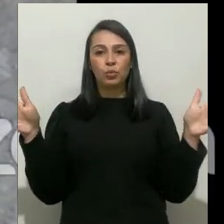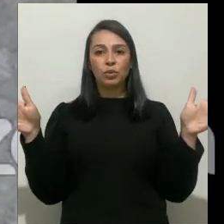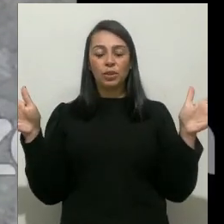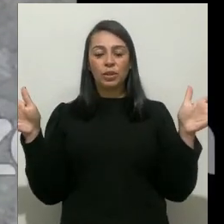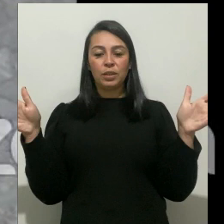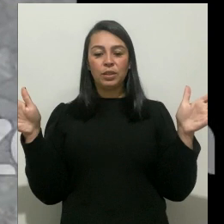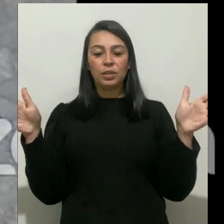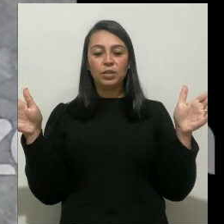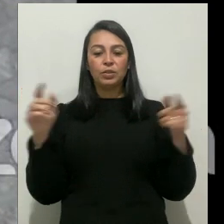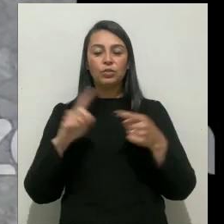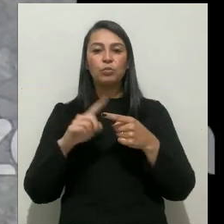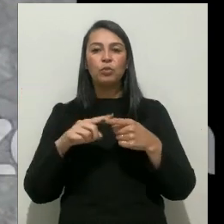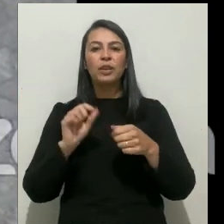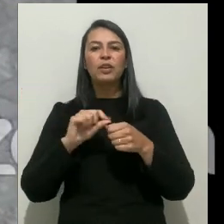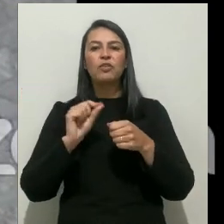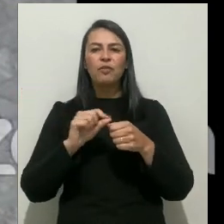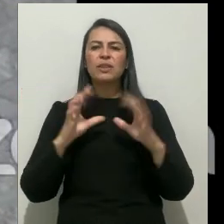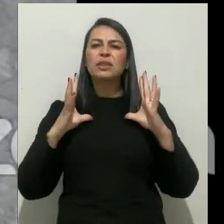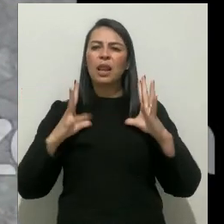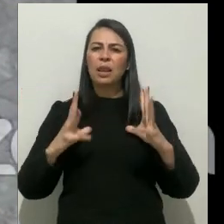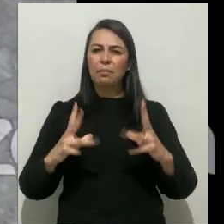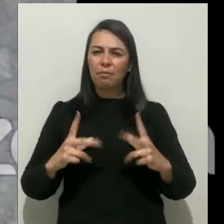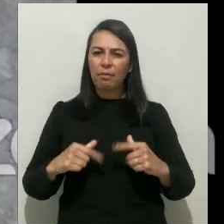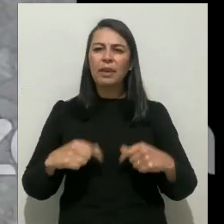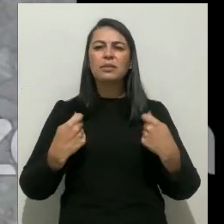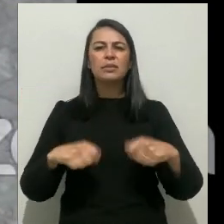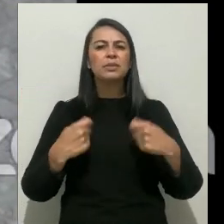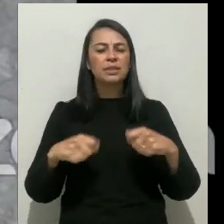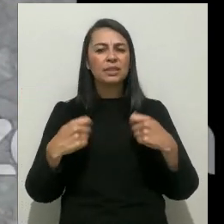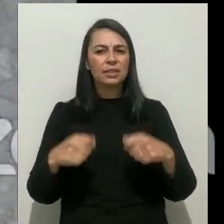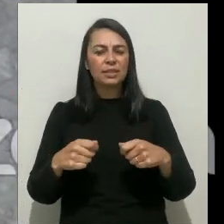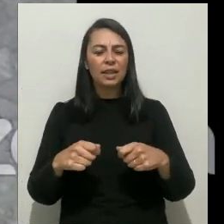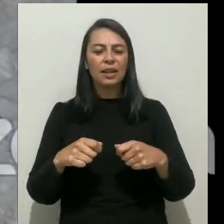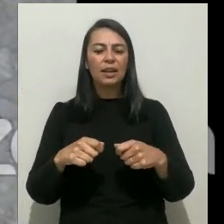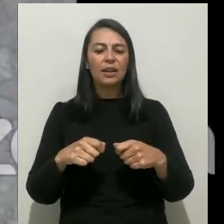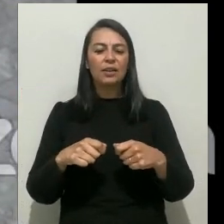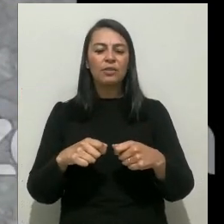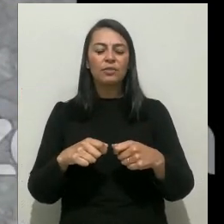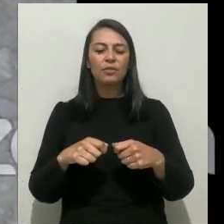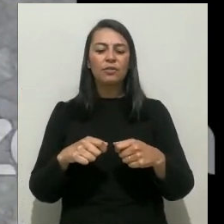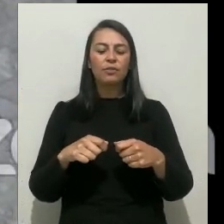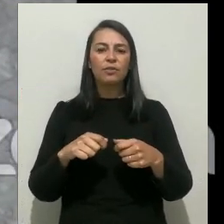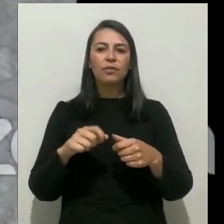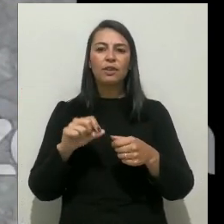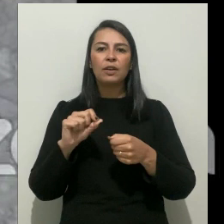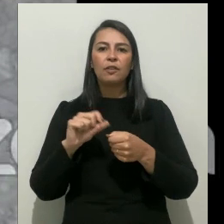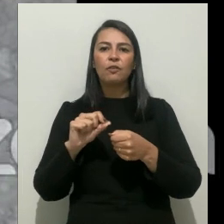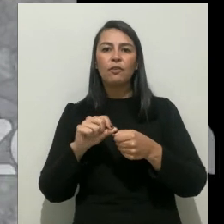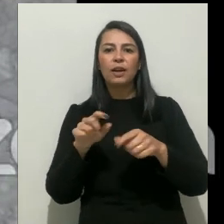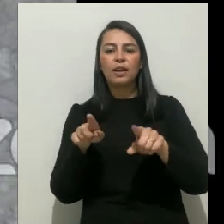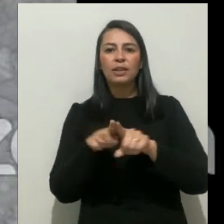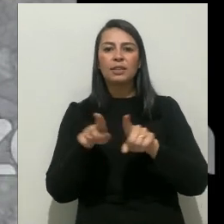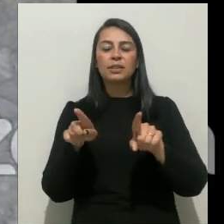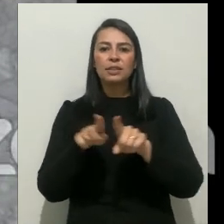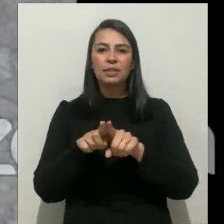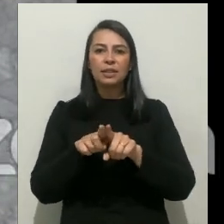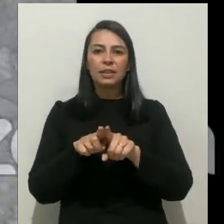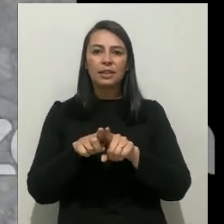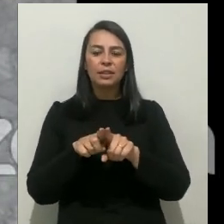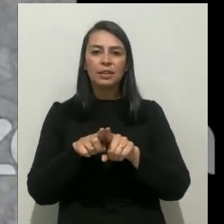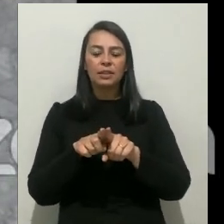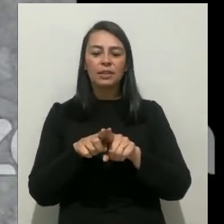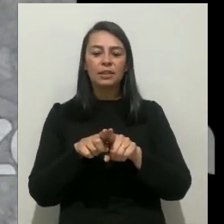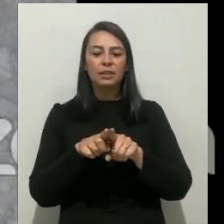forma de fazer limpeza, de refazer a parte de revisar a parte do sistema de